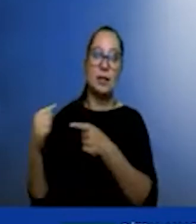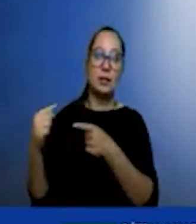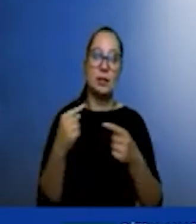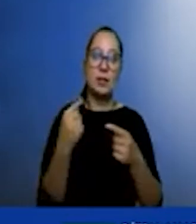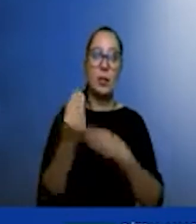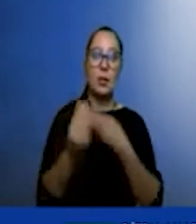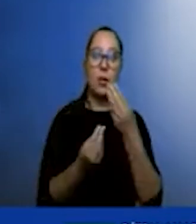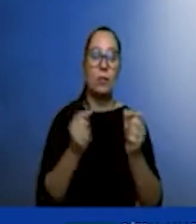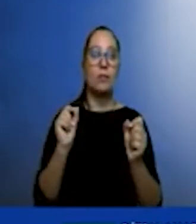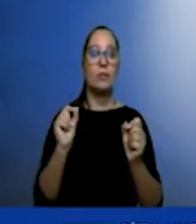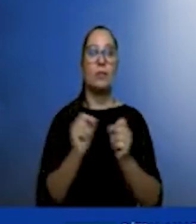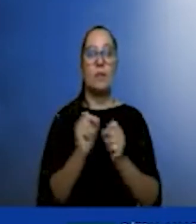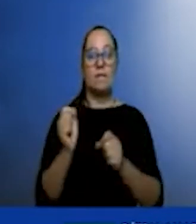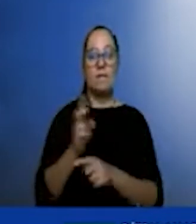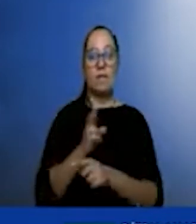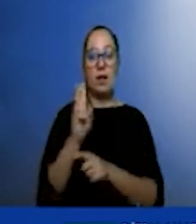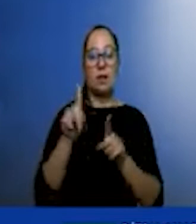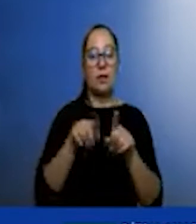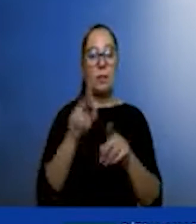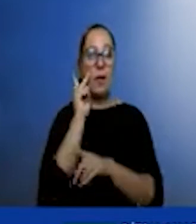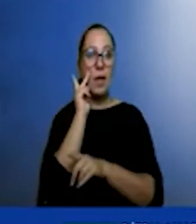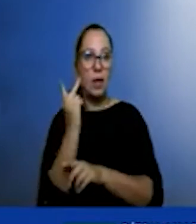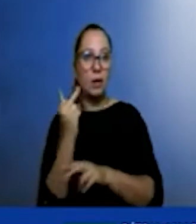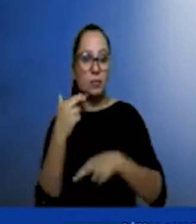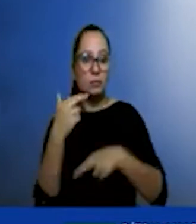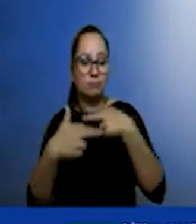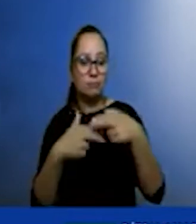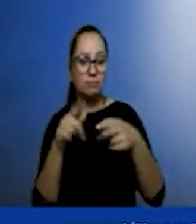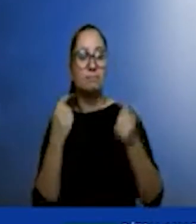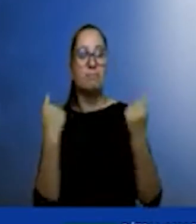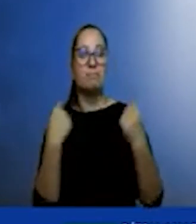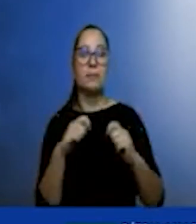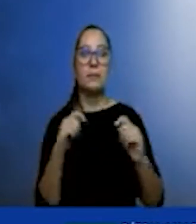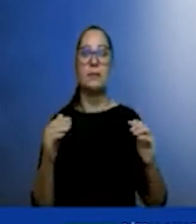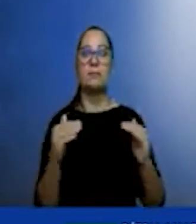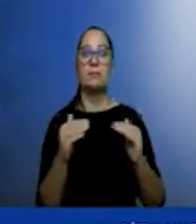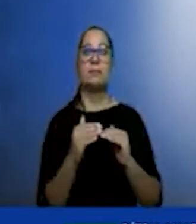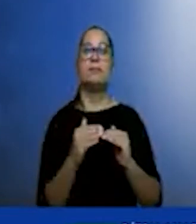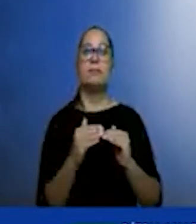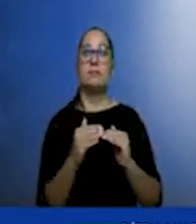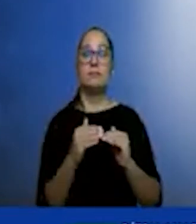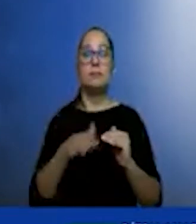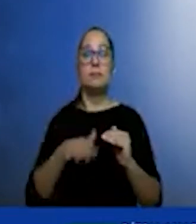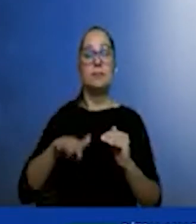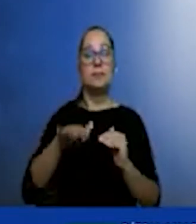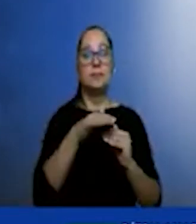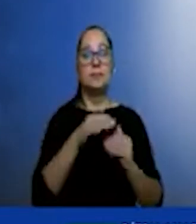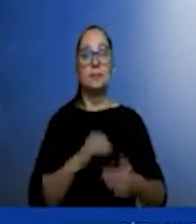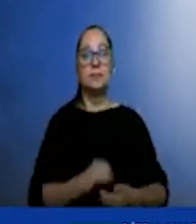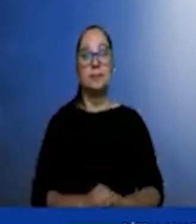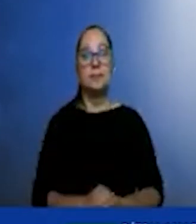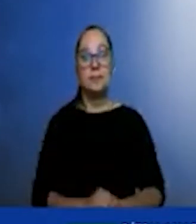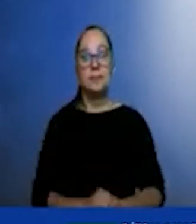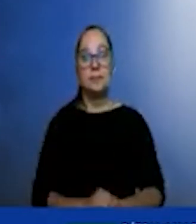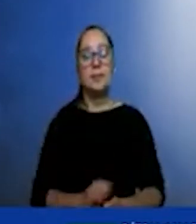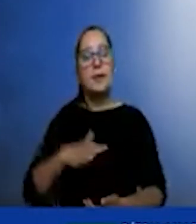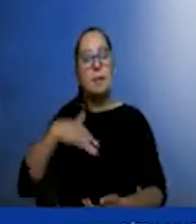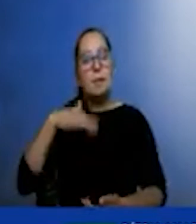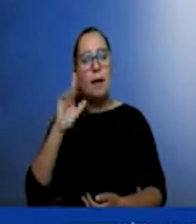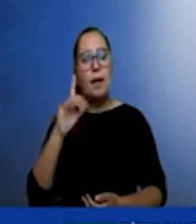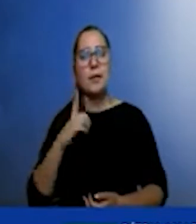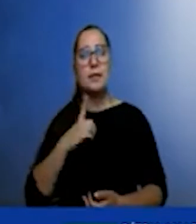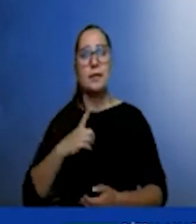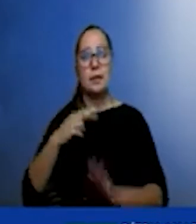então, valorar e reconhecer esse atributo que precisa, concordo plenamente, ser reconhecido pelo mercado. Mas, além disso, acho que a gente tem uma pauta